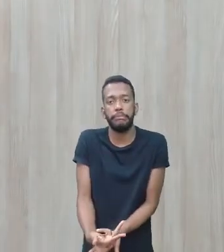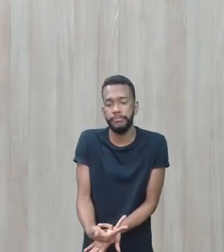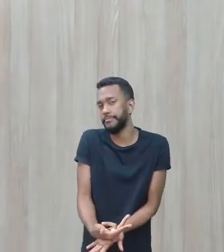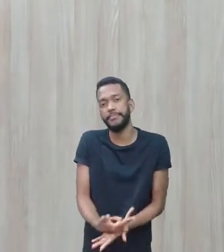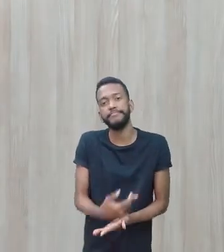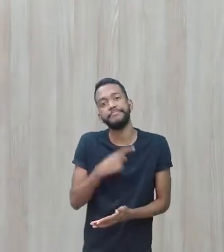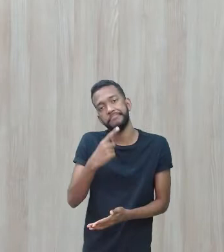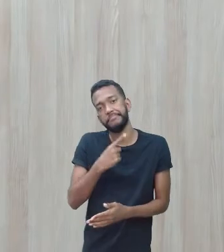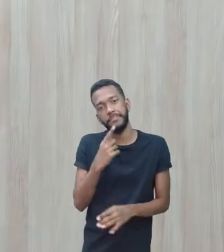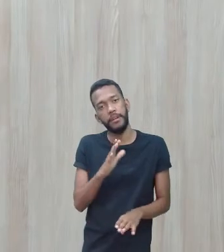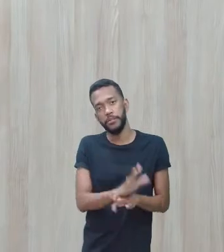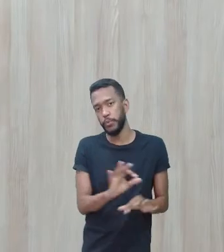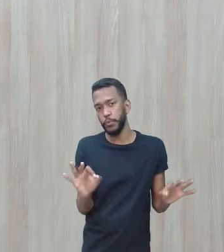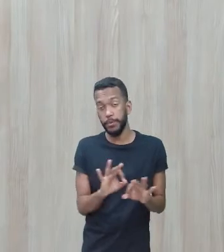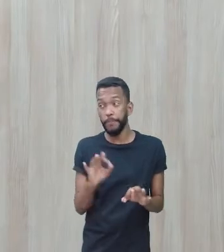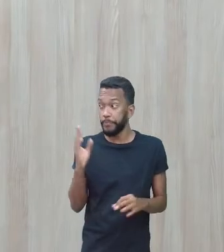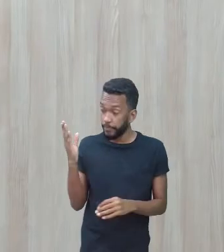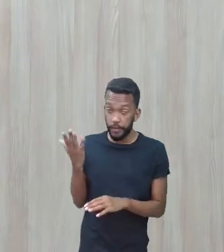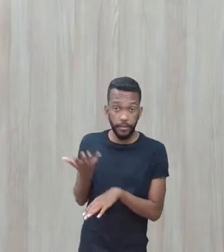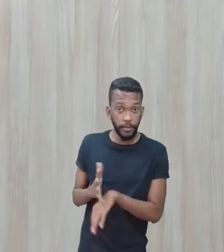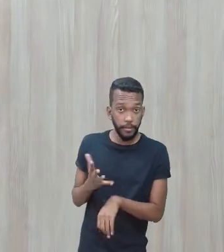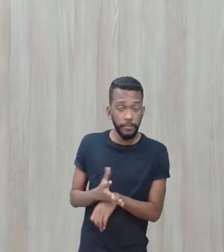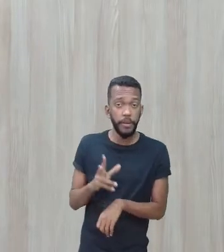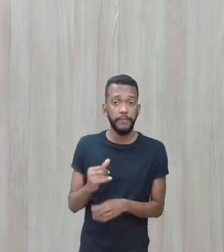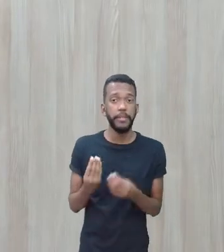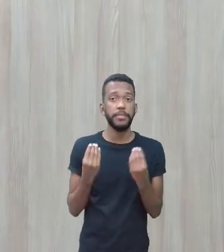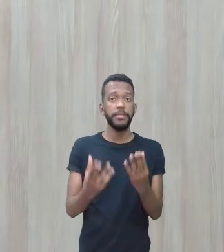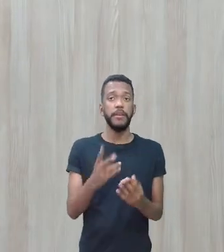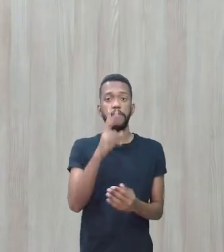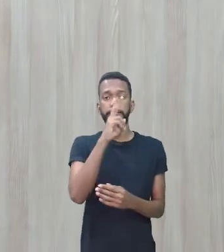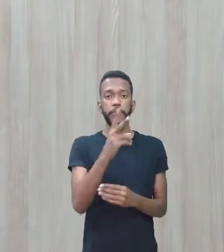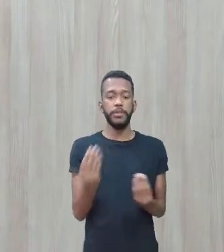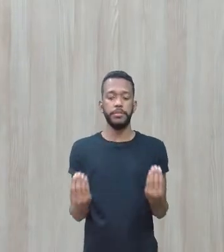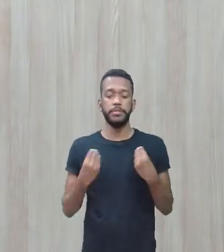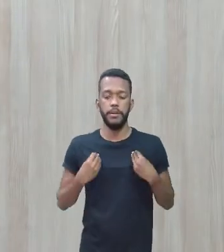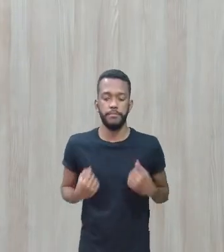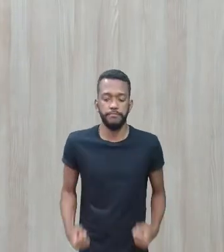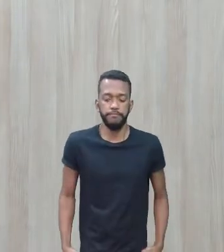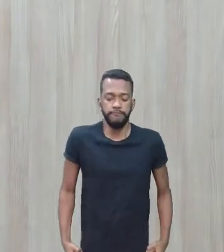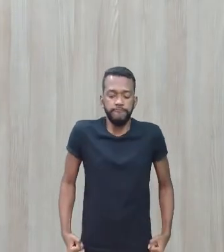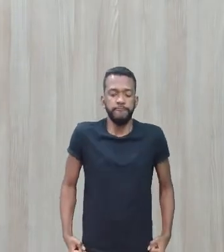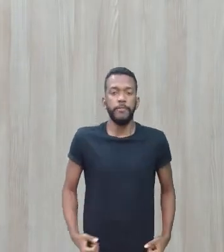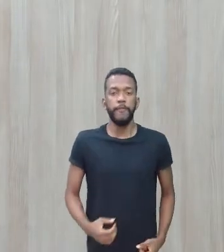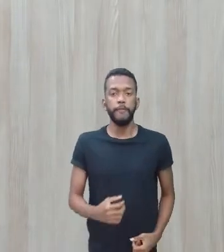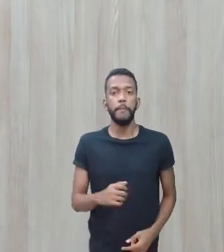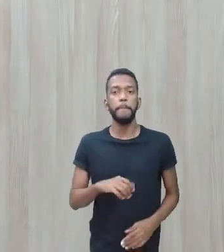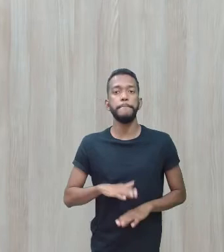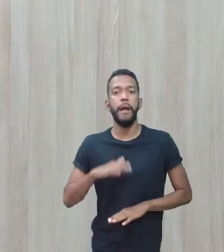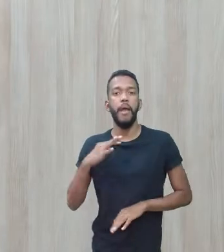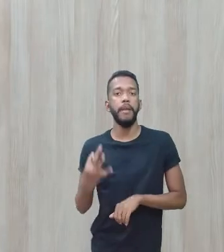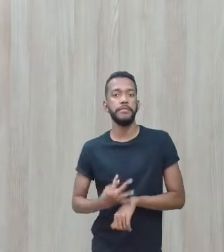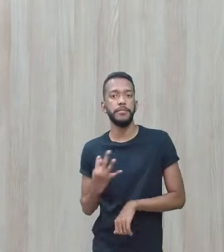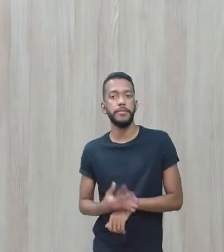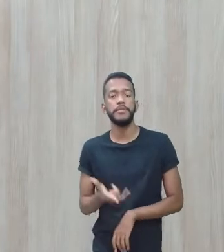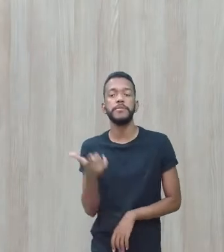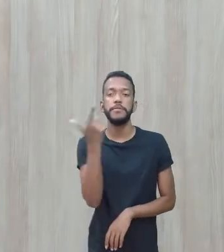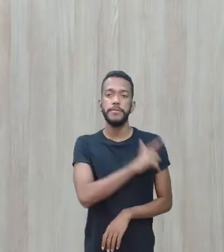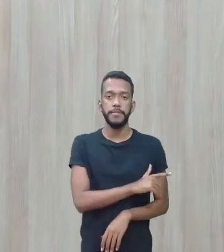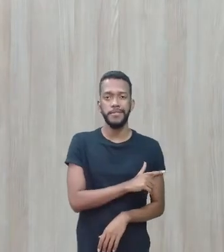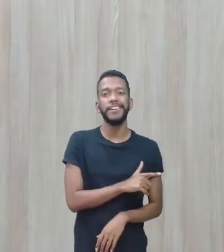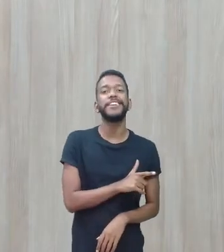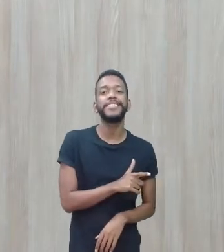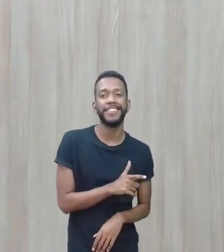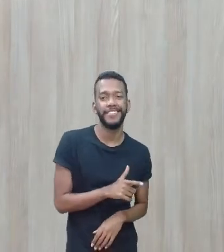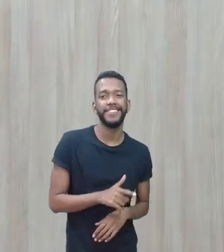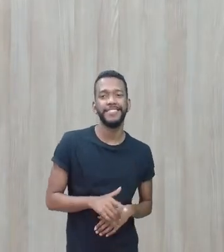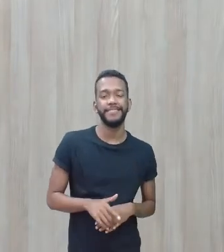Então, esse treinamento serve para fazer com que o seu corpo fique mais forte, né? Consiga ter mais resistência em relação à